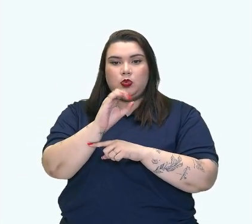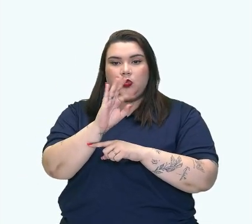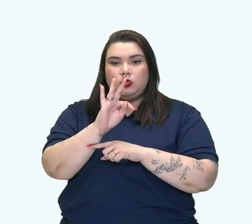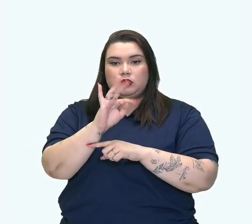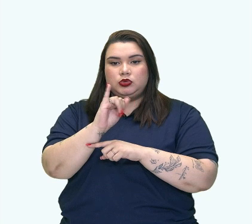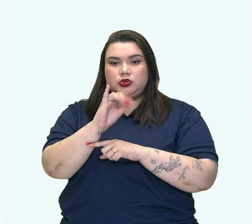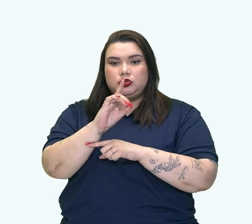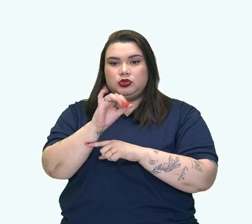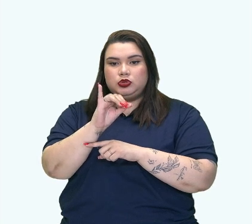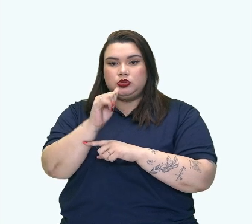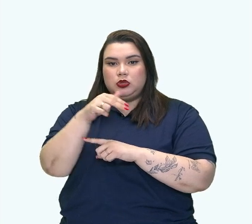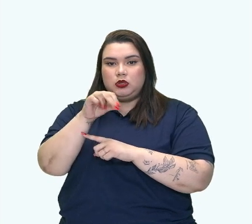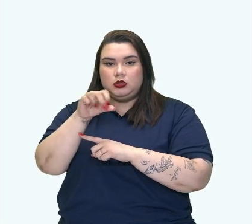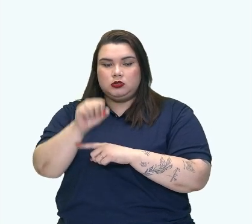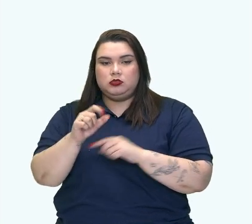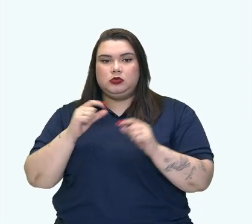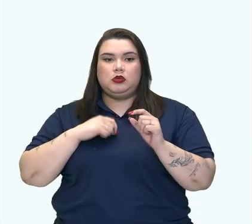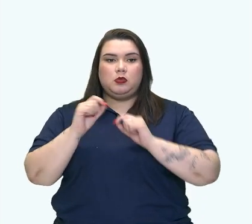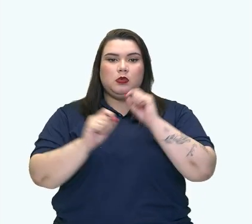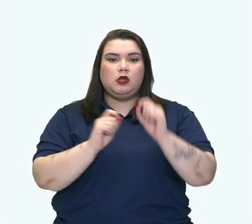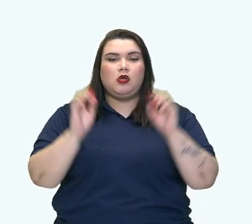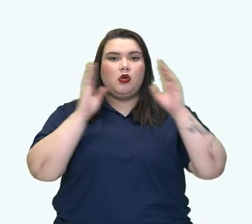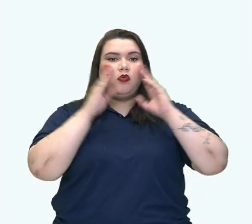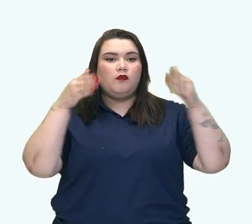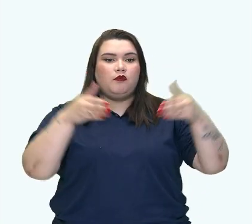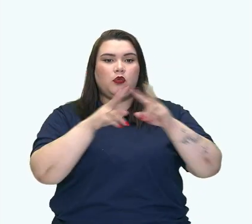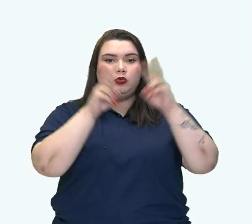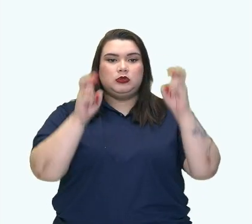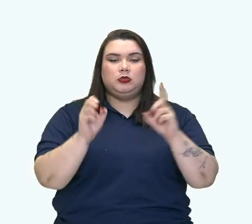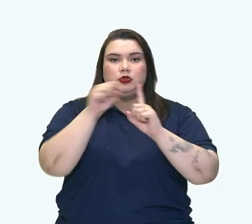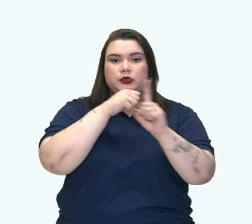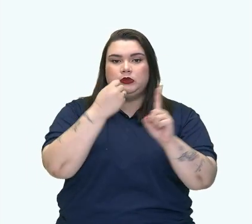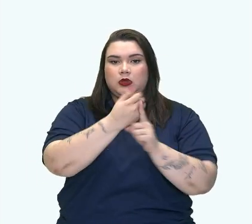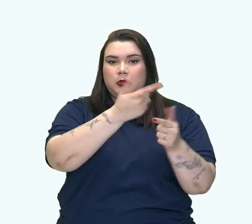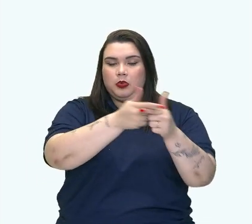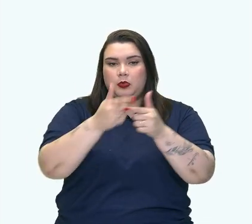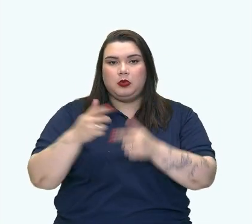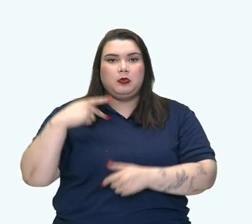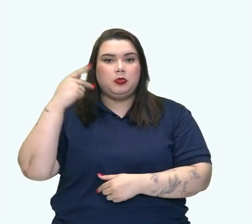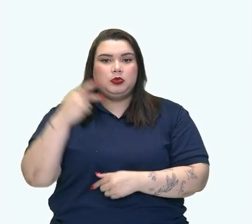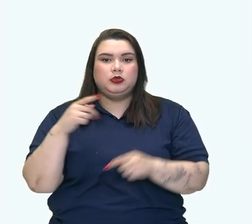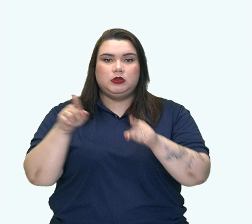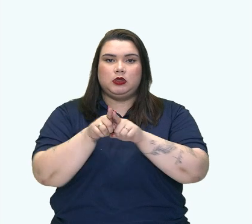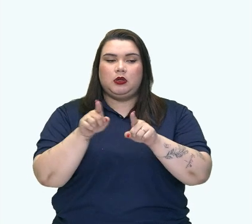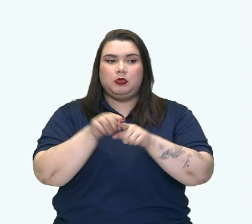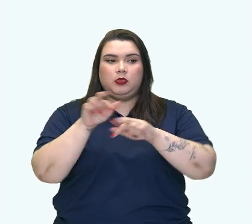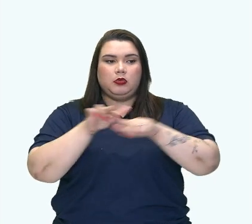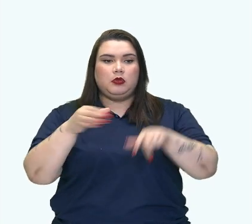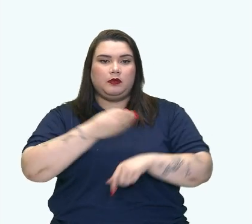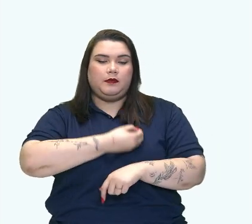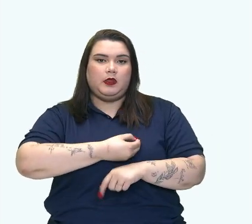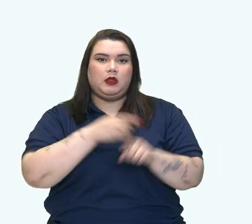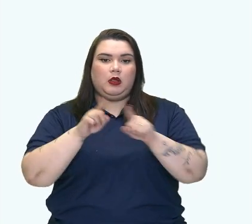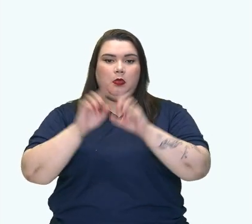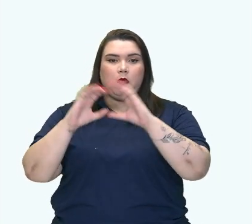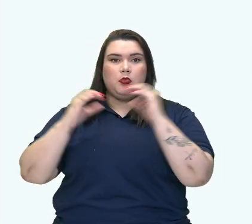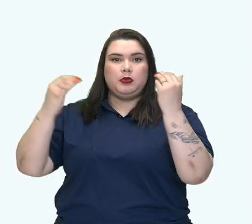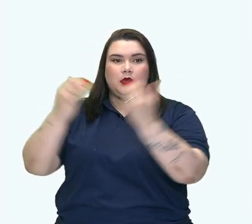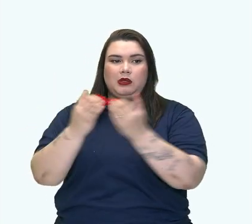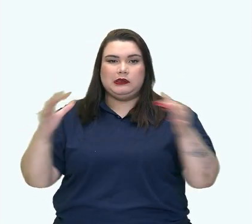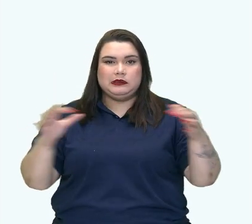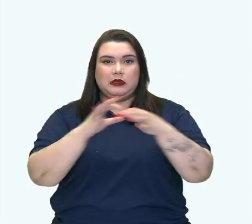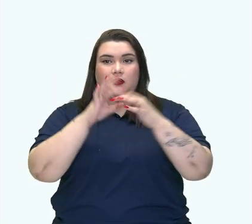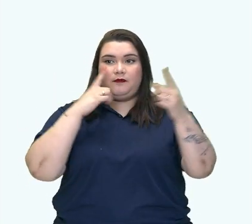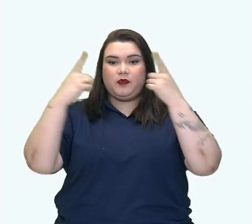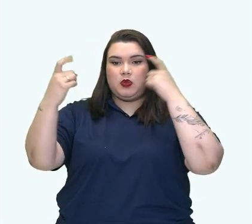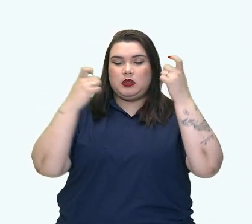sociais, políticas e existenciais e a voz a comunidades marginalizadas. A violência na narrativa vai